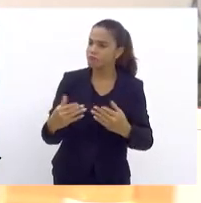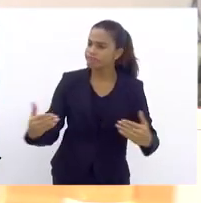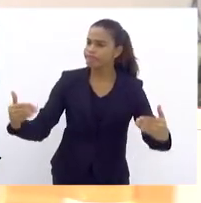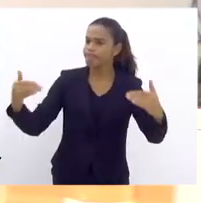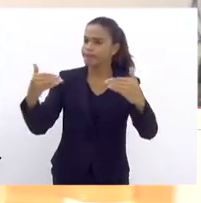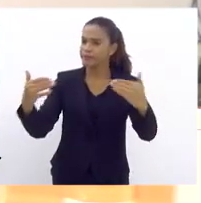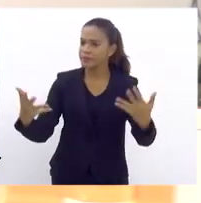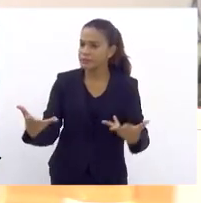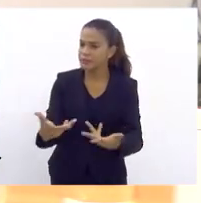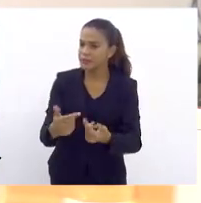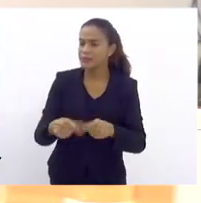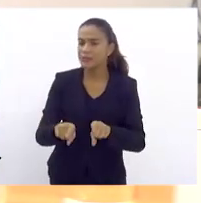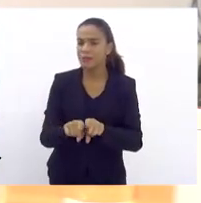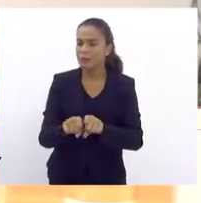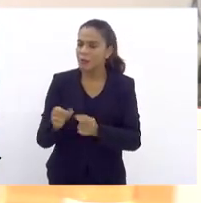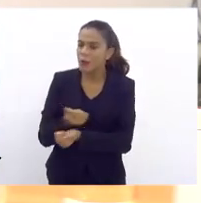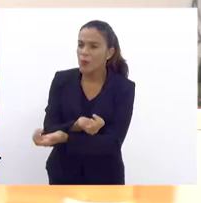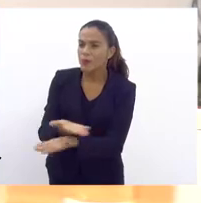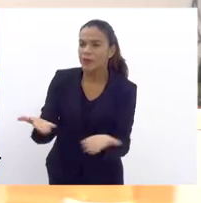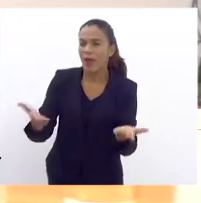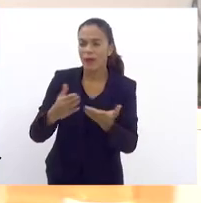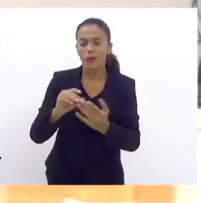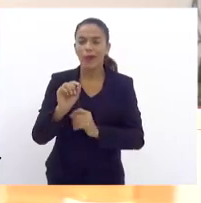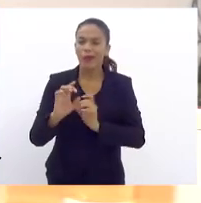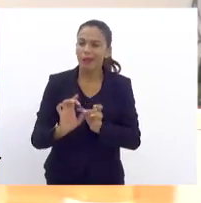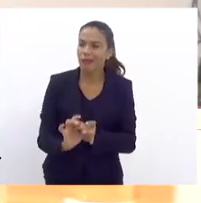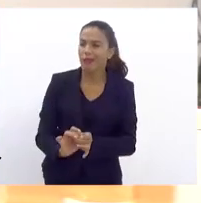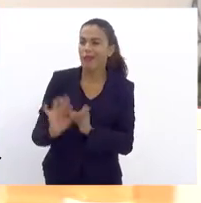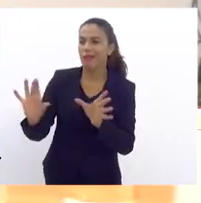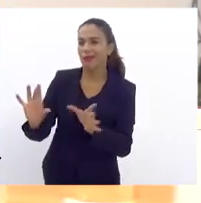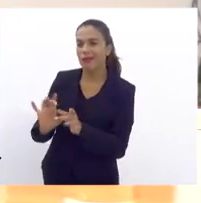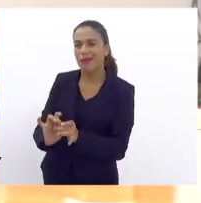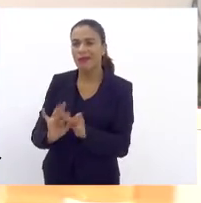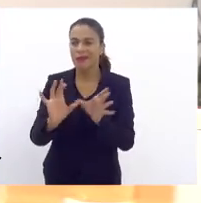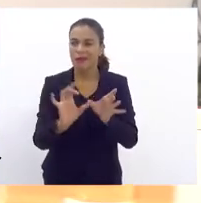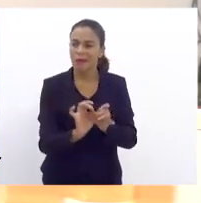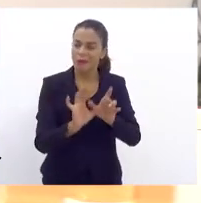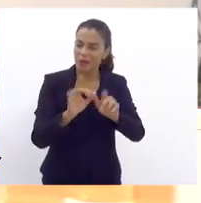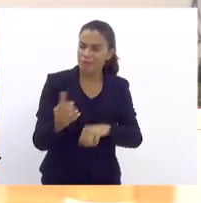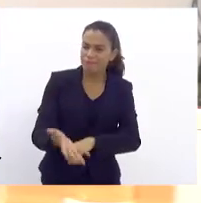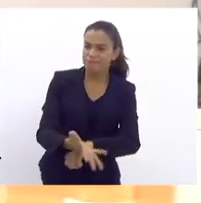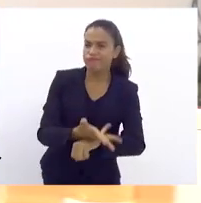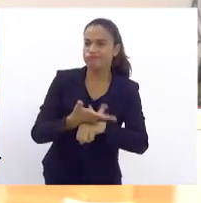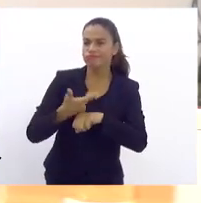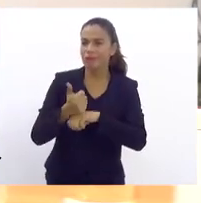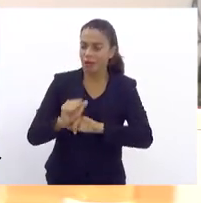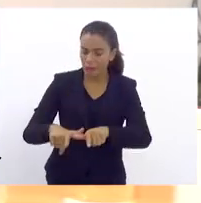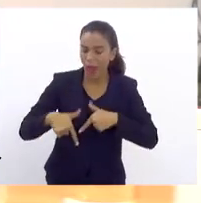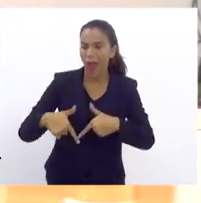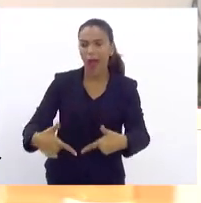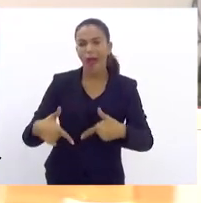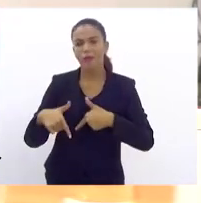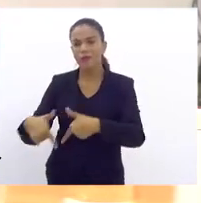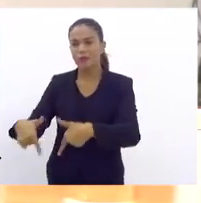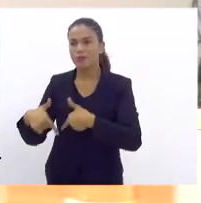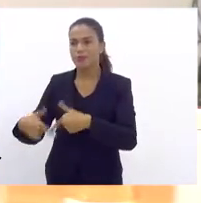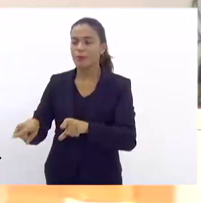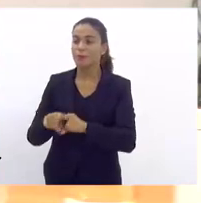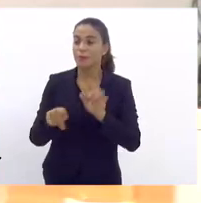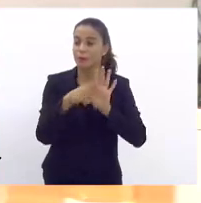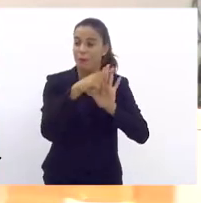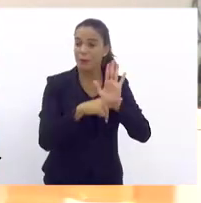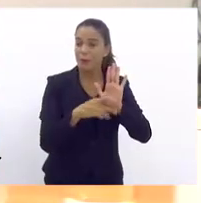conta e tem nos dado toda a liberdade e eficiência nossos atos nas nossas